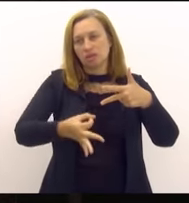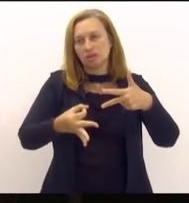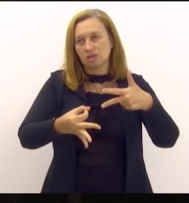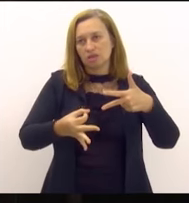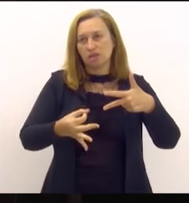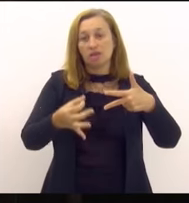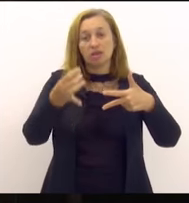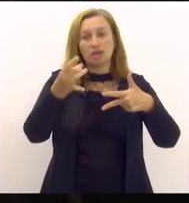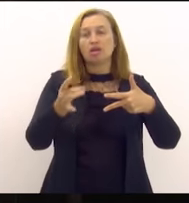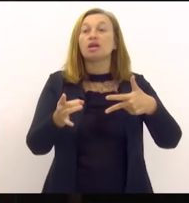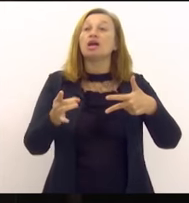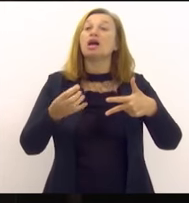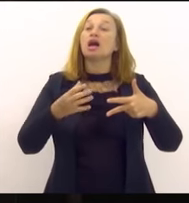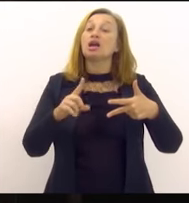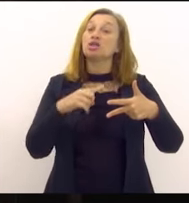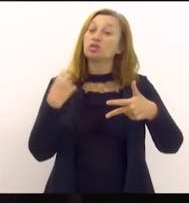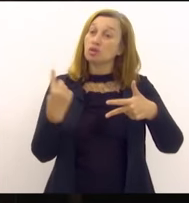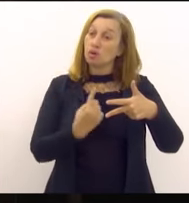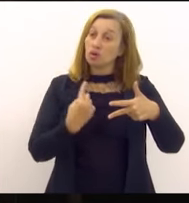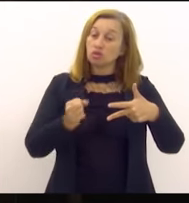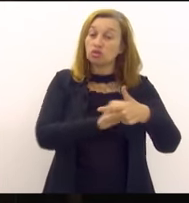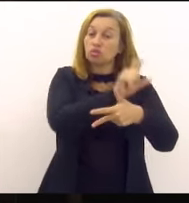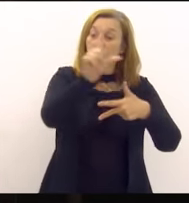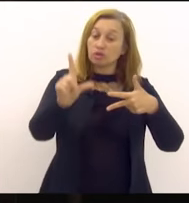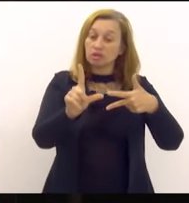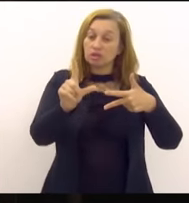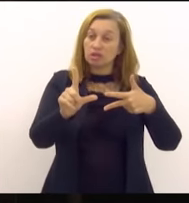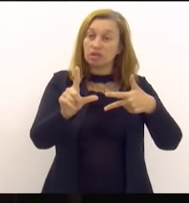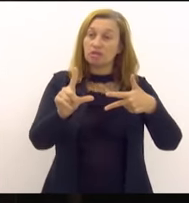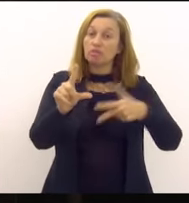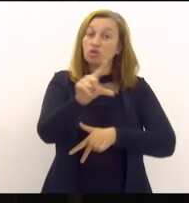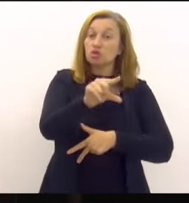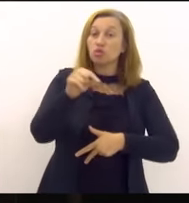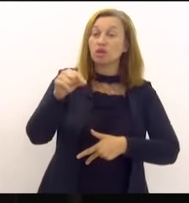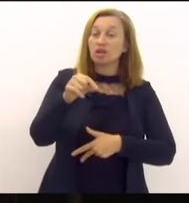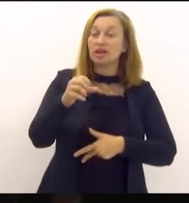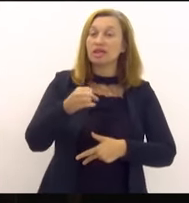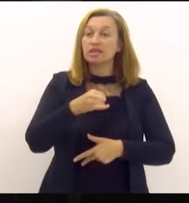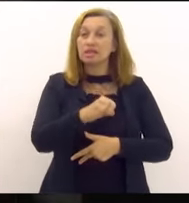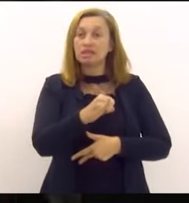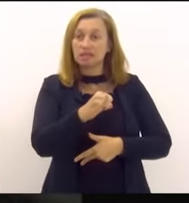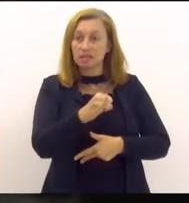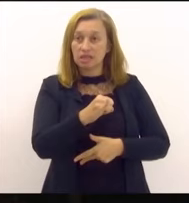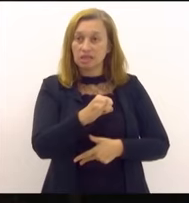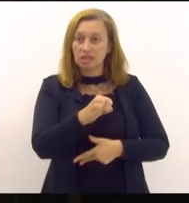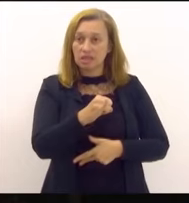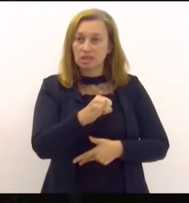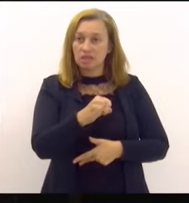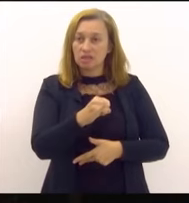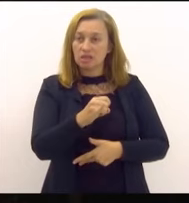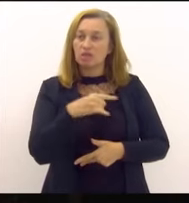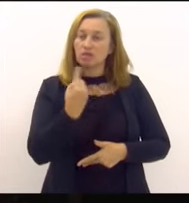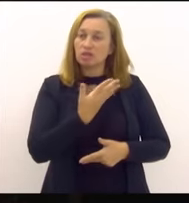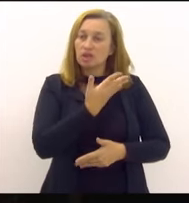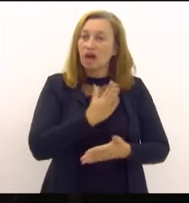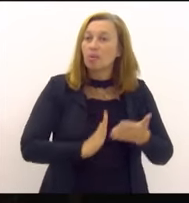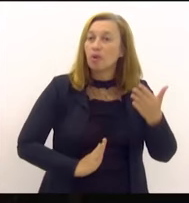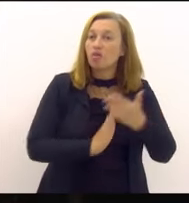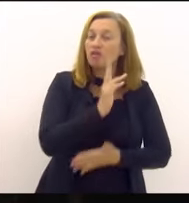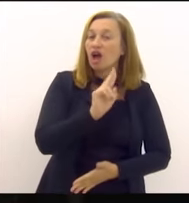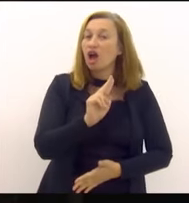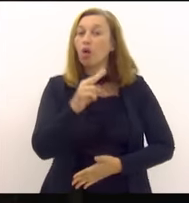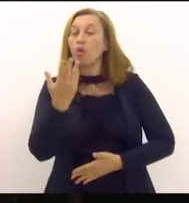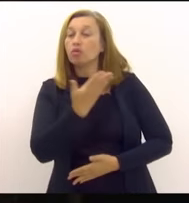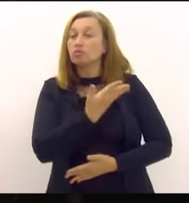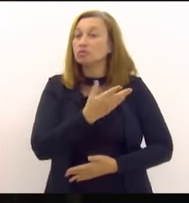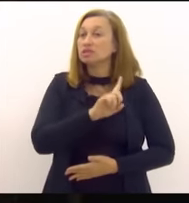pelo governador será aprovada ou não. Não é o governador quem definirá isso. O governador